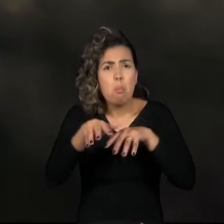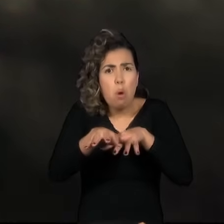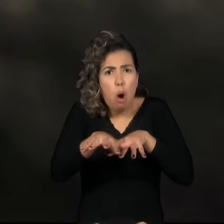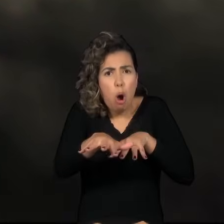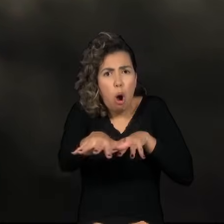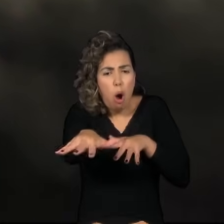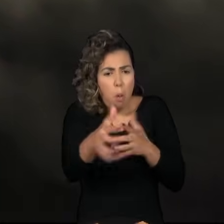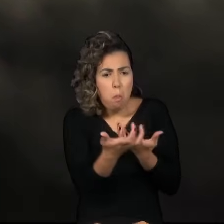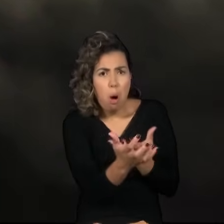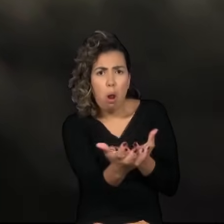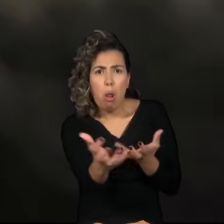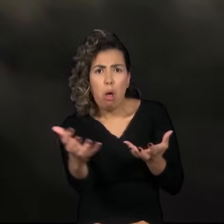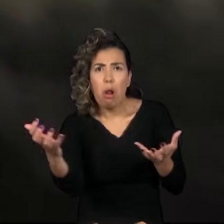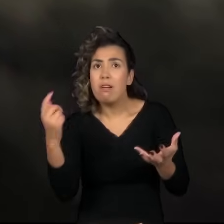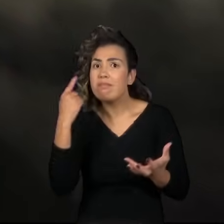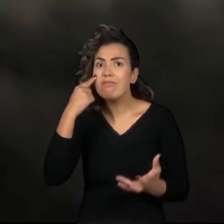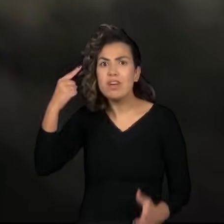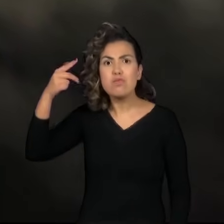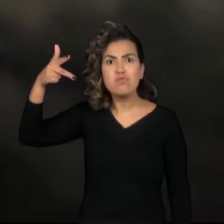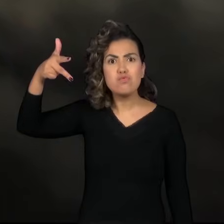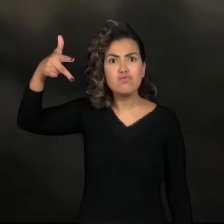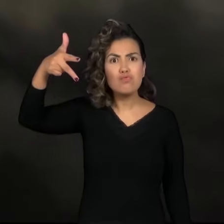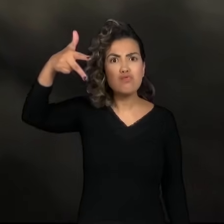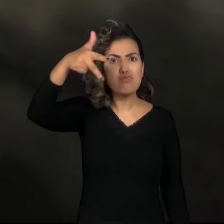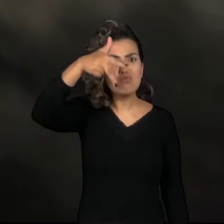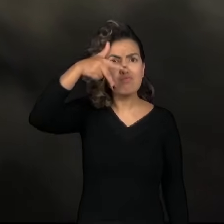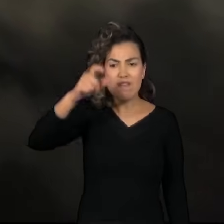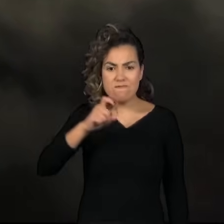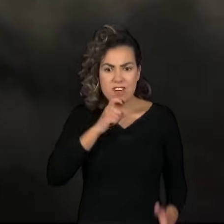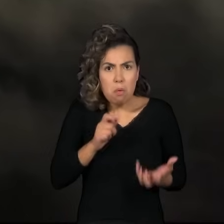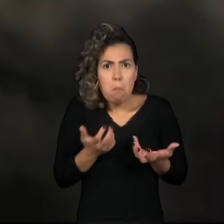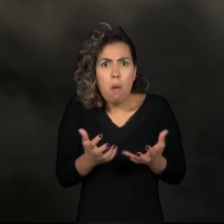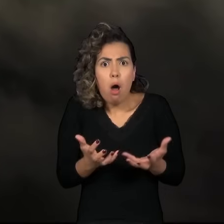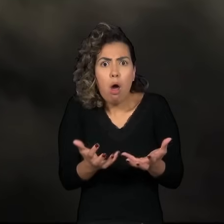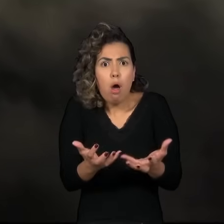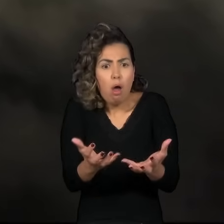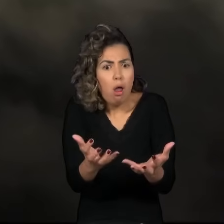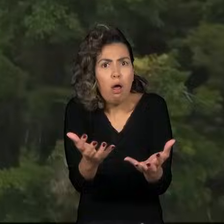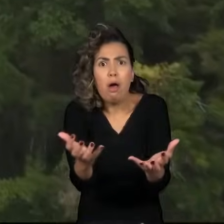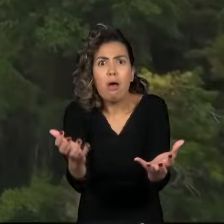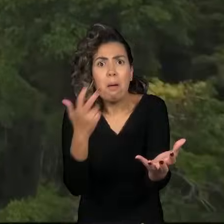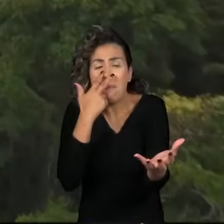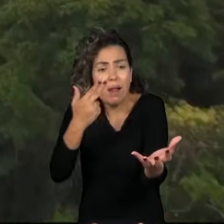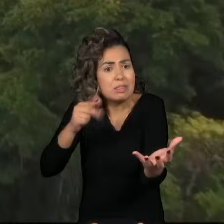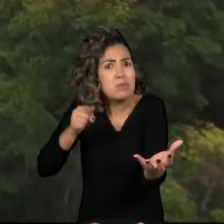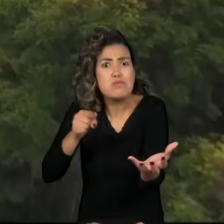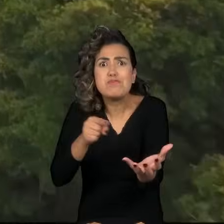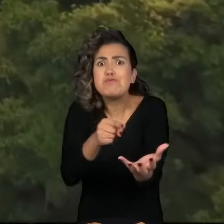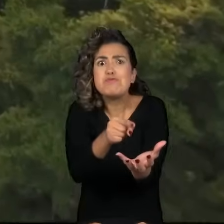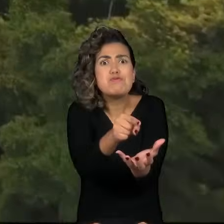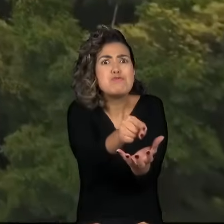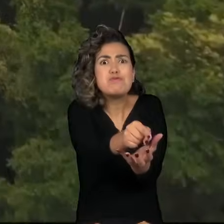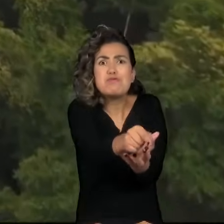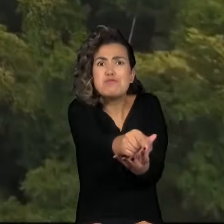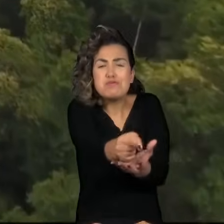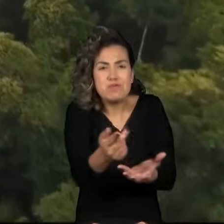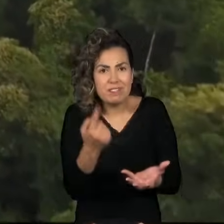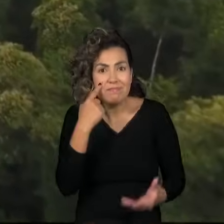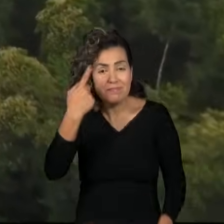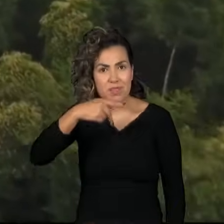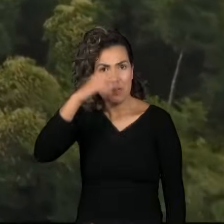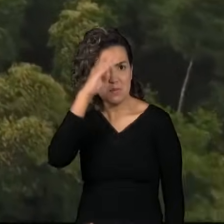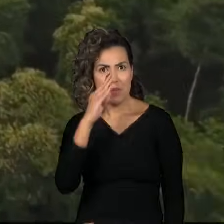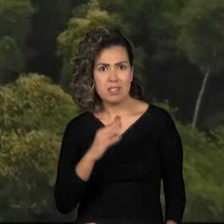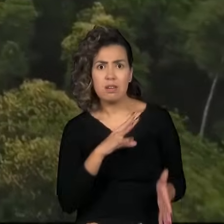Olhando de cima, a cobertura verde que se estende por 9 países parece não ter fim. No Brasil, a Amazônia ocupa